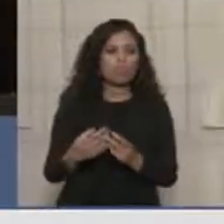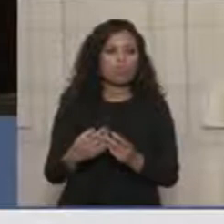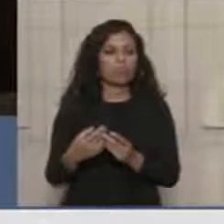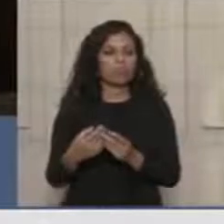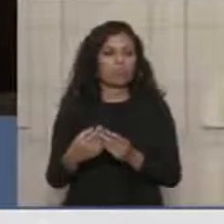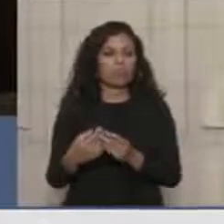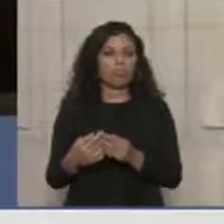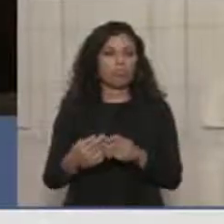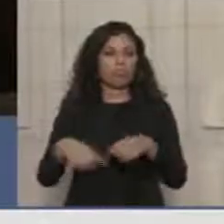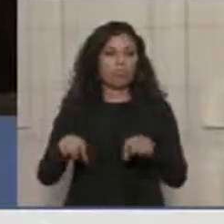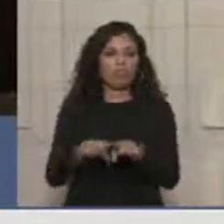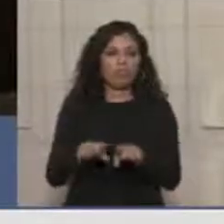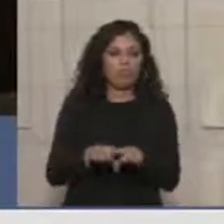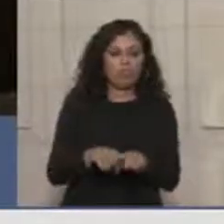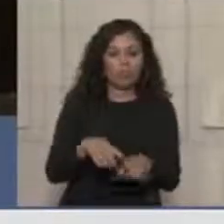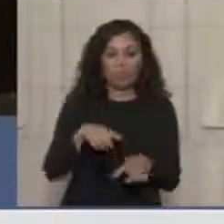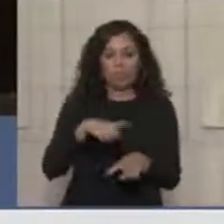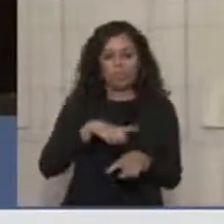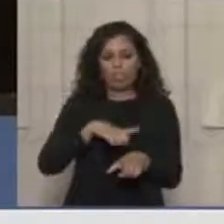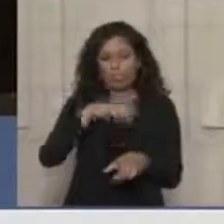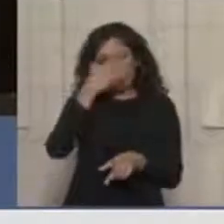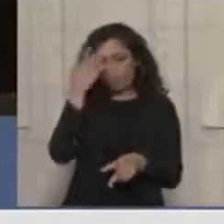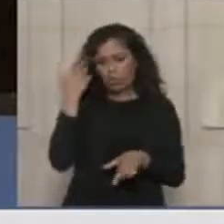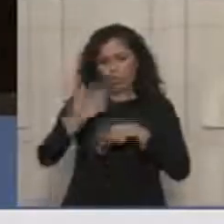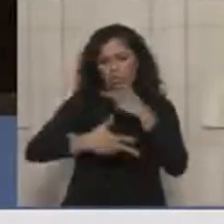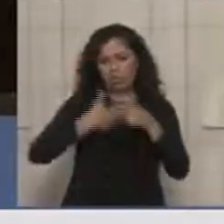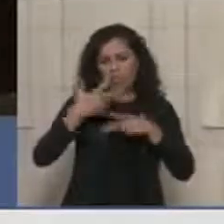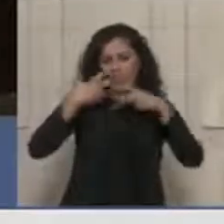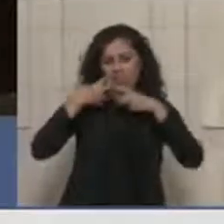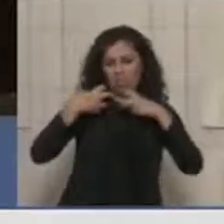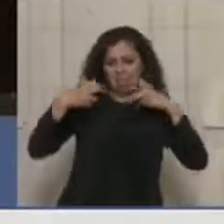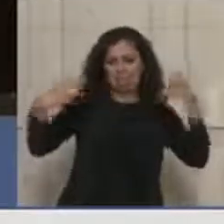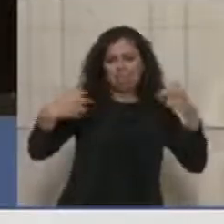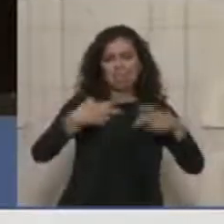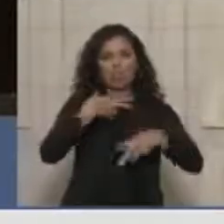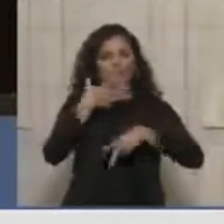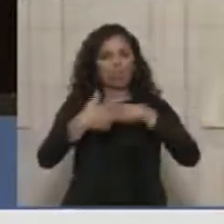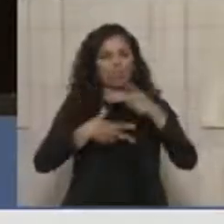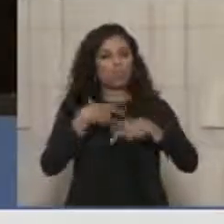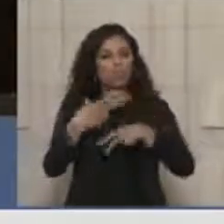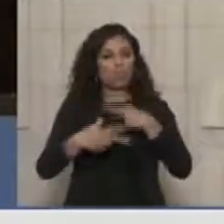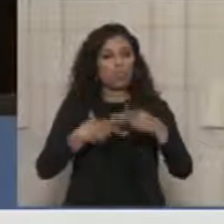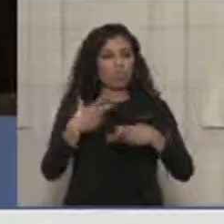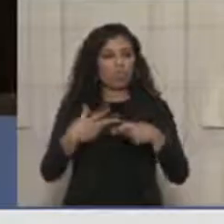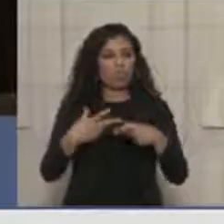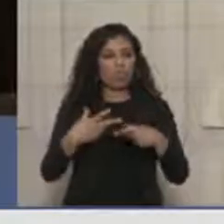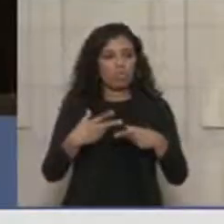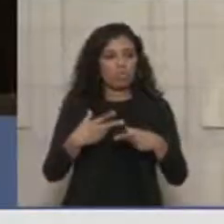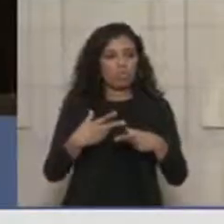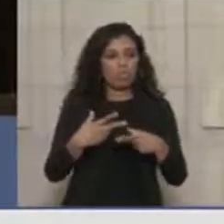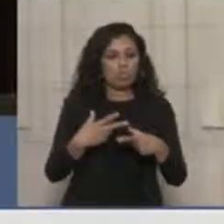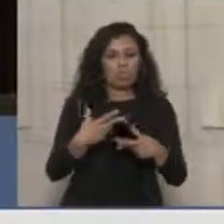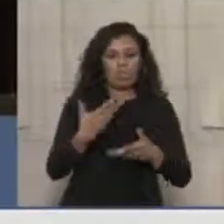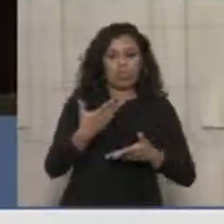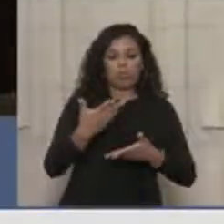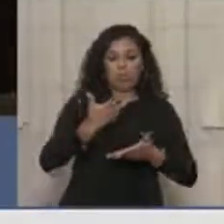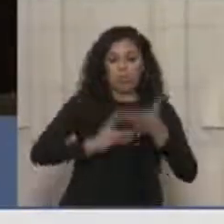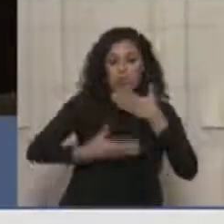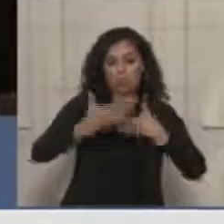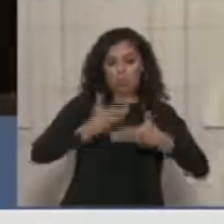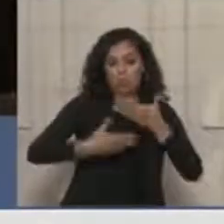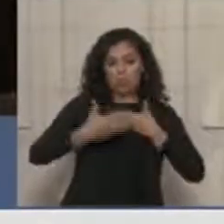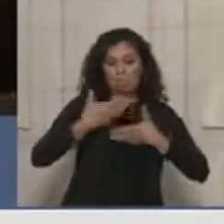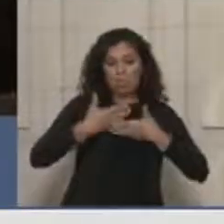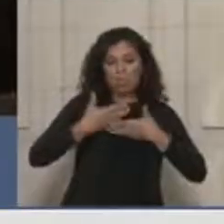inclusive foram invocadas várias pessoas para vir aqui e defender a pauta do feminismo.